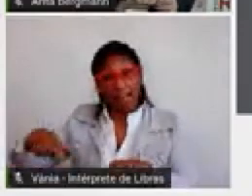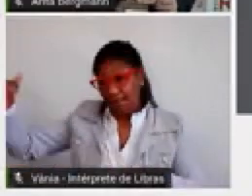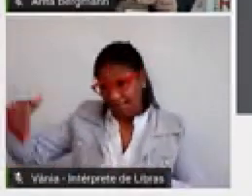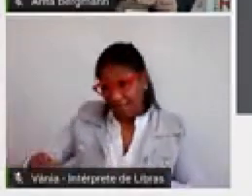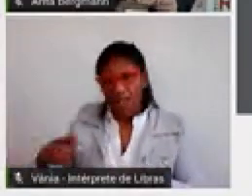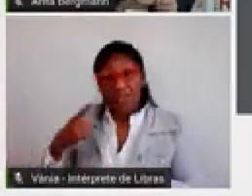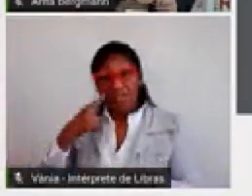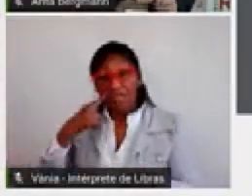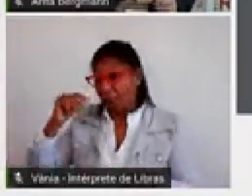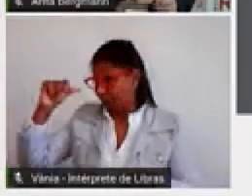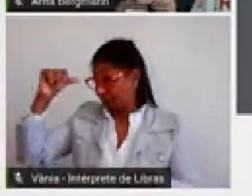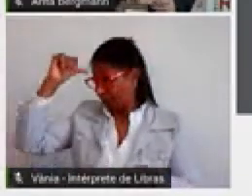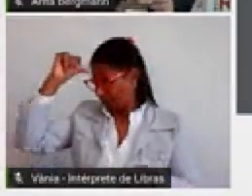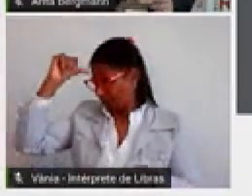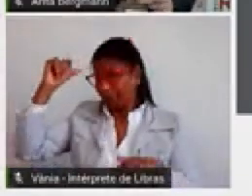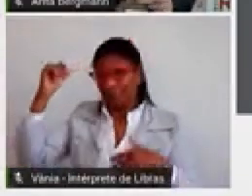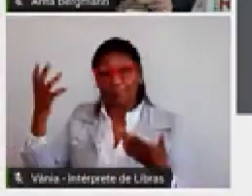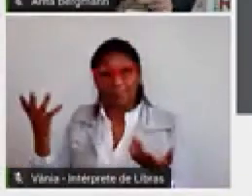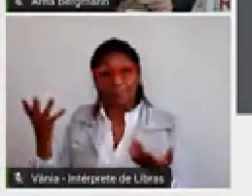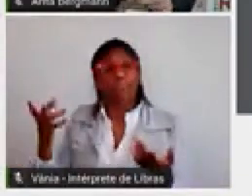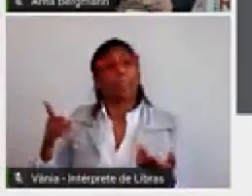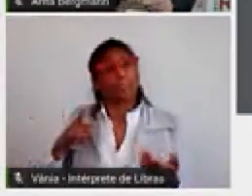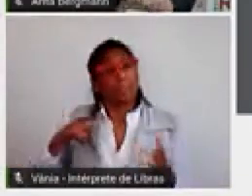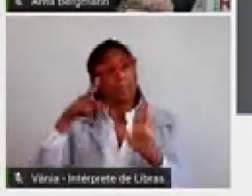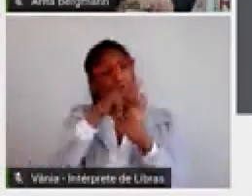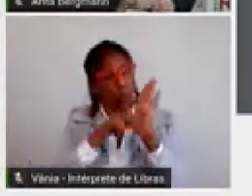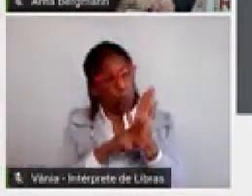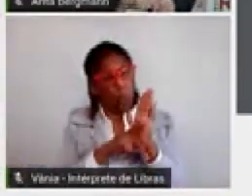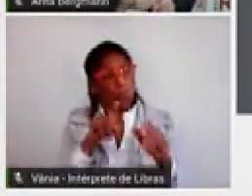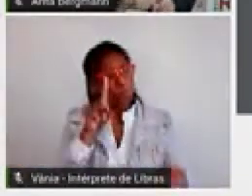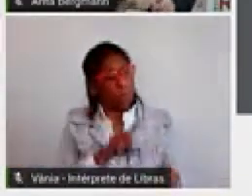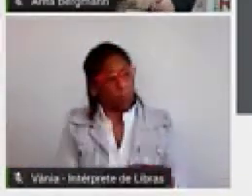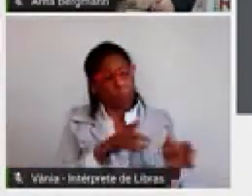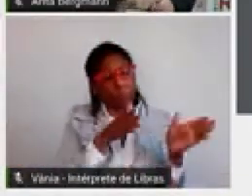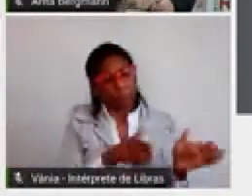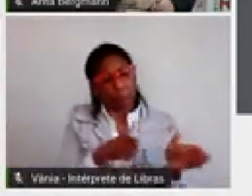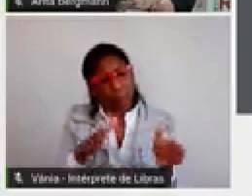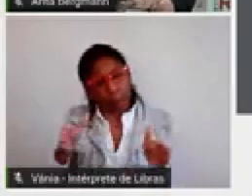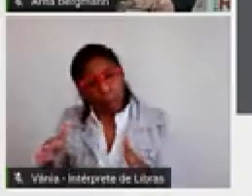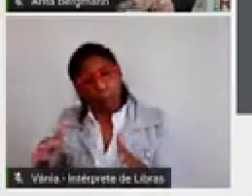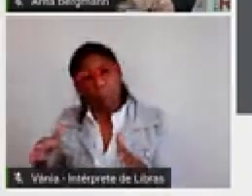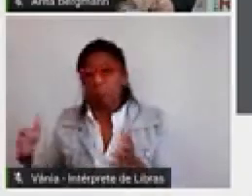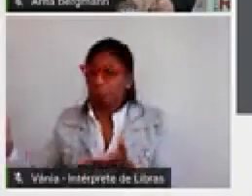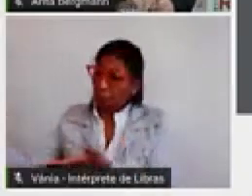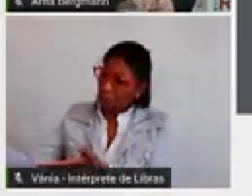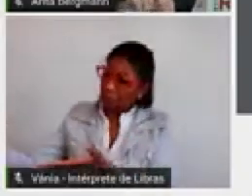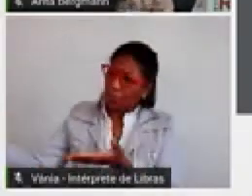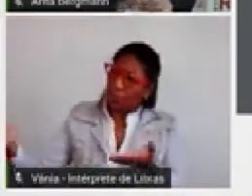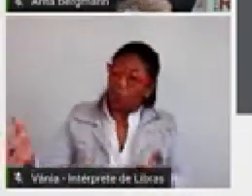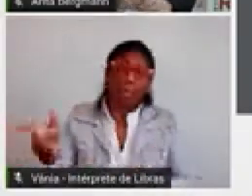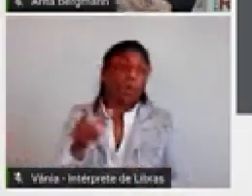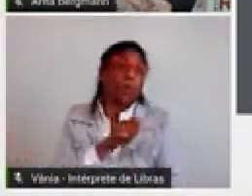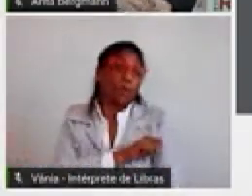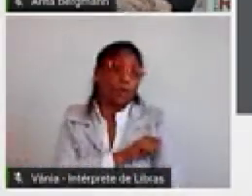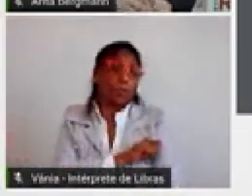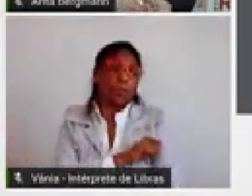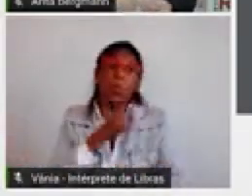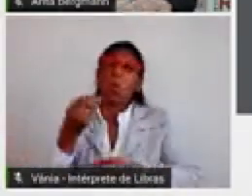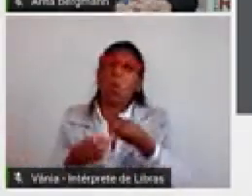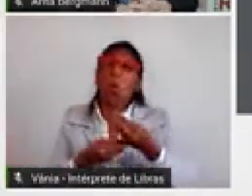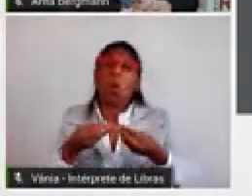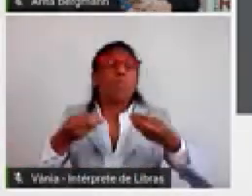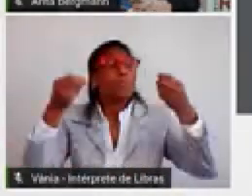Então, são etapas que estão nos nossos protocolos de como acolher esse aluno, de como proceder. Está